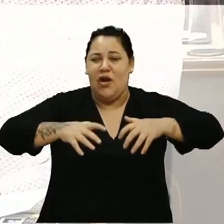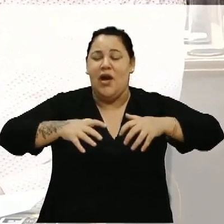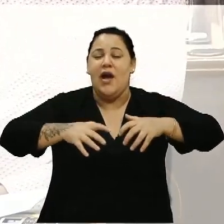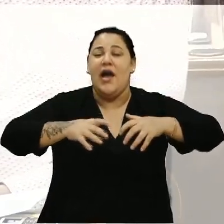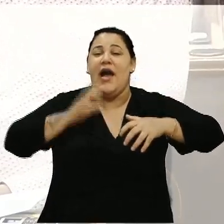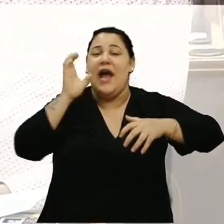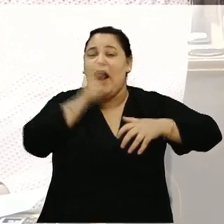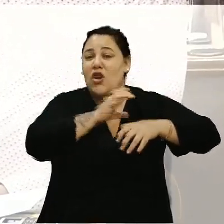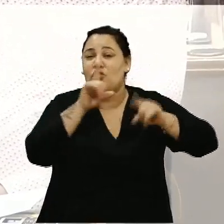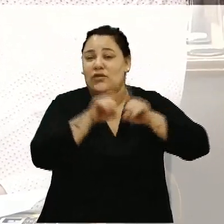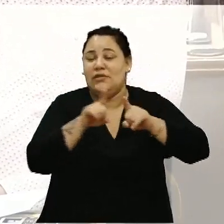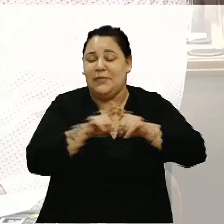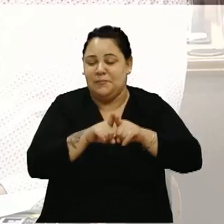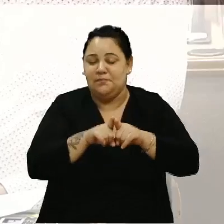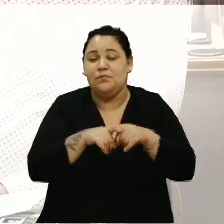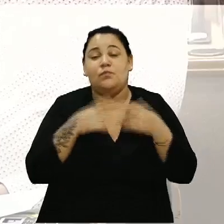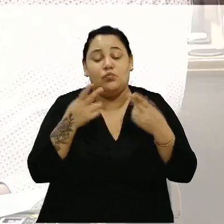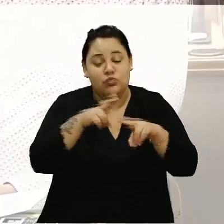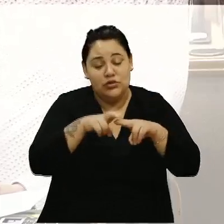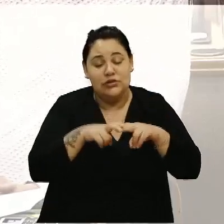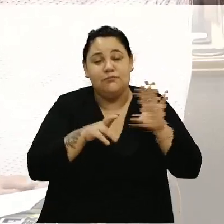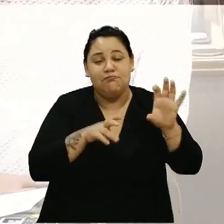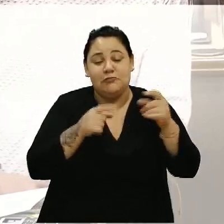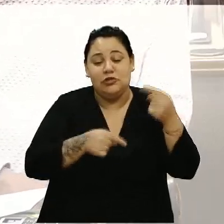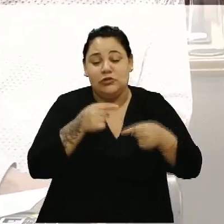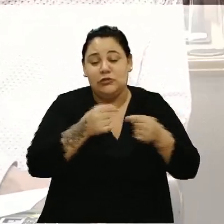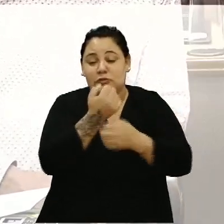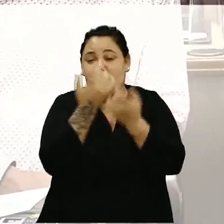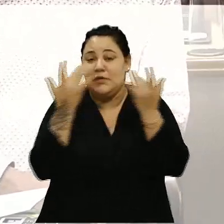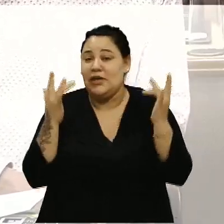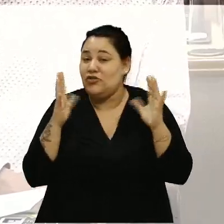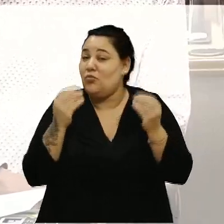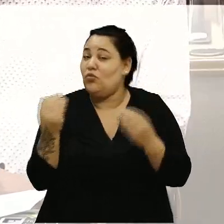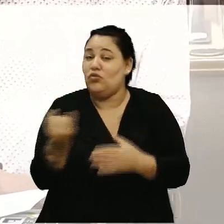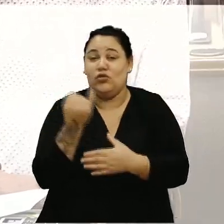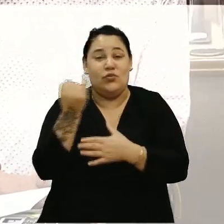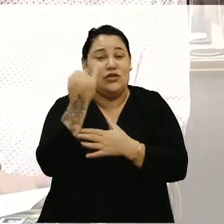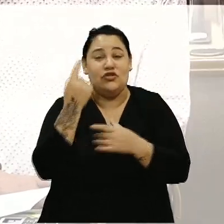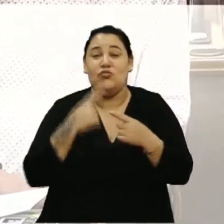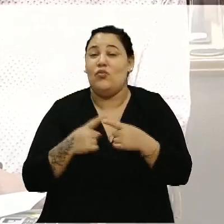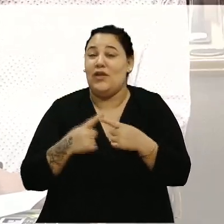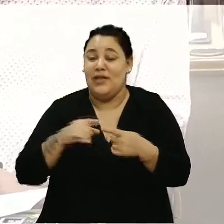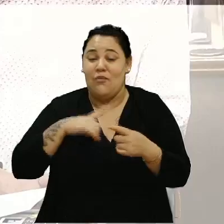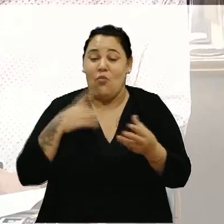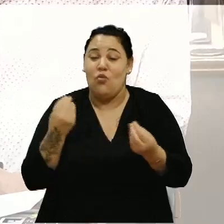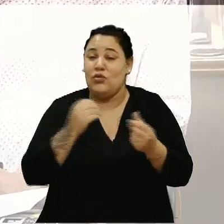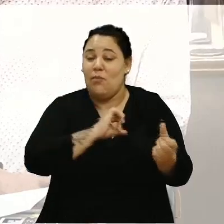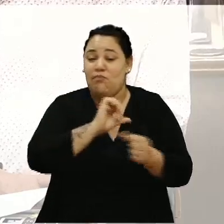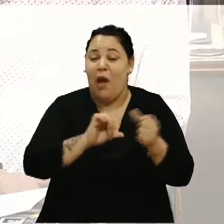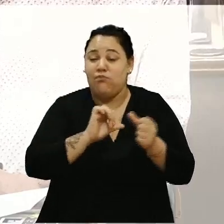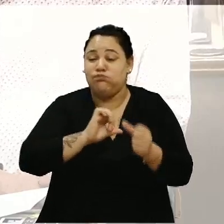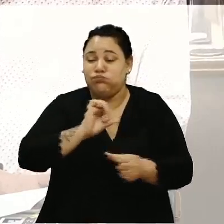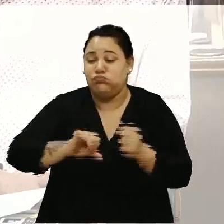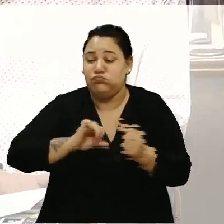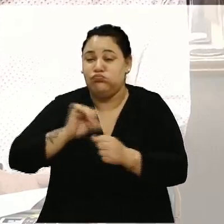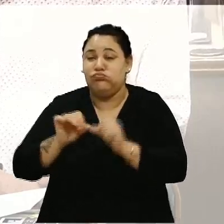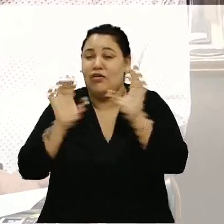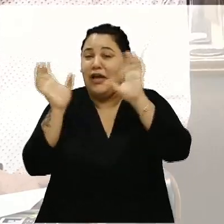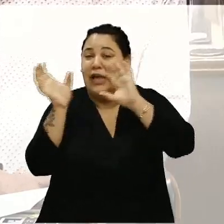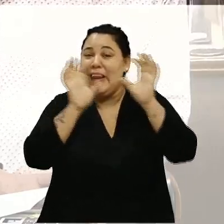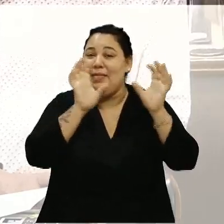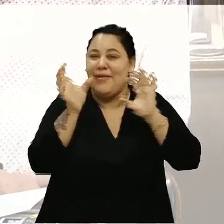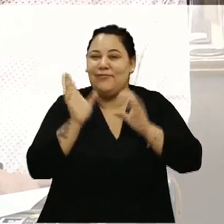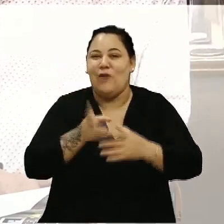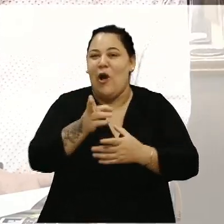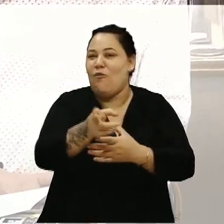debate aprofundado sobre o meio ambiente se torna fundamental, por causa das mudanças climáticas cada vez mais